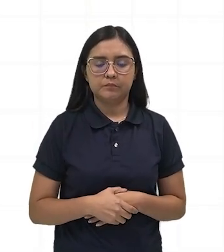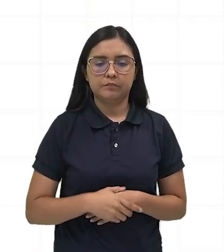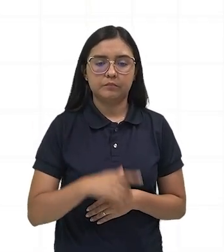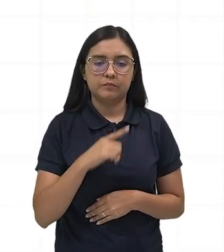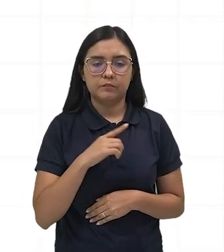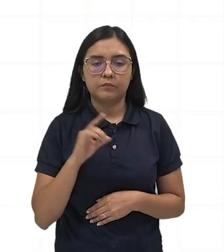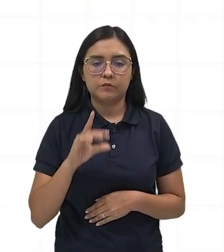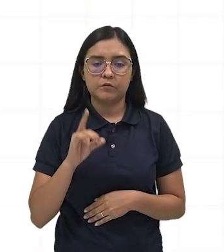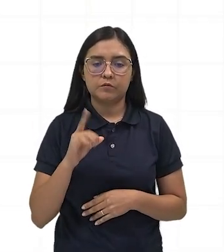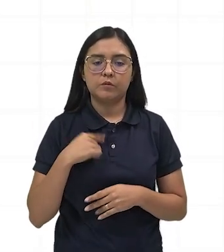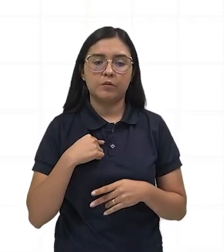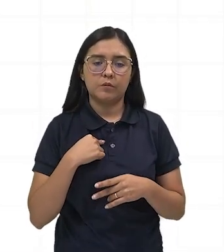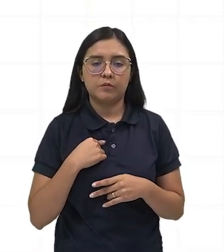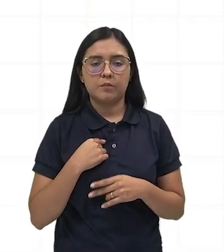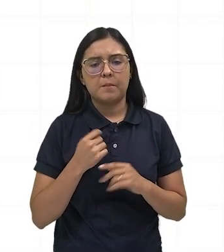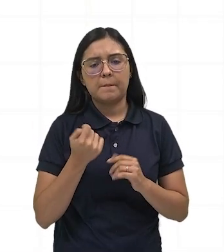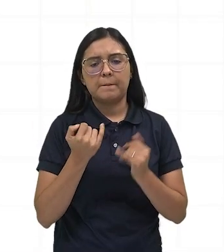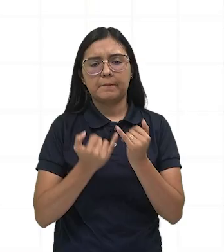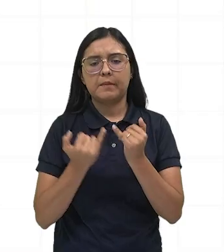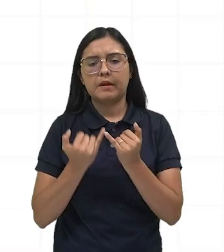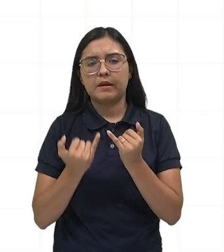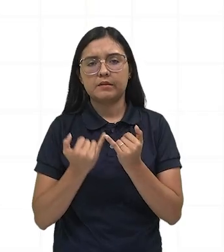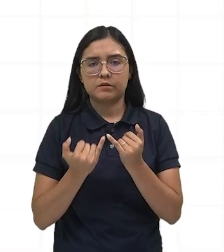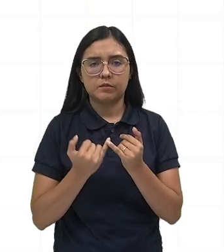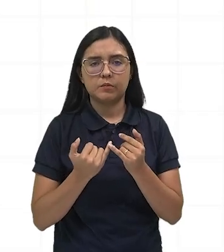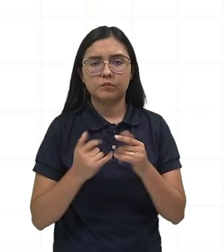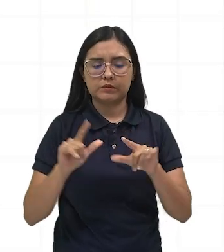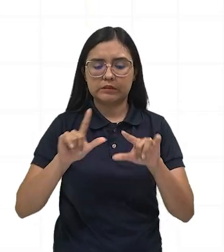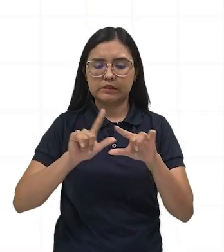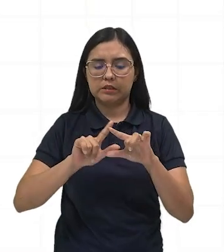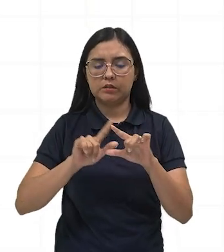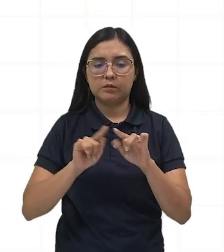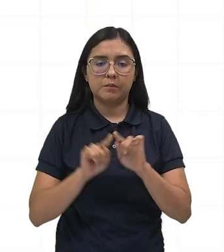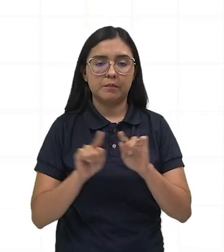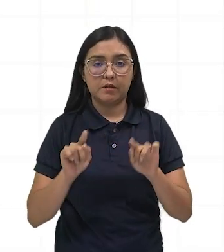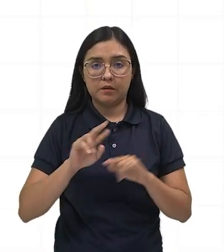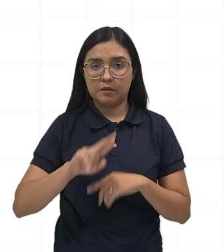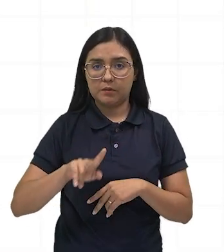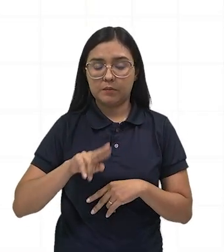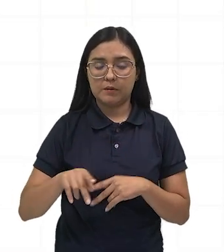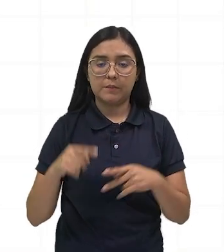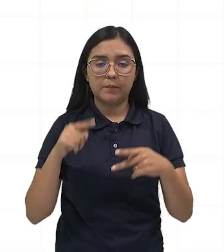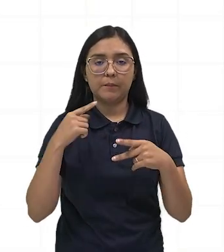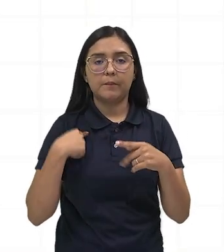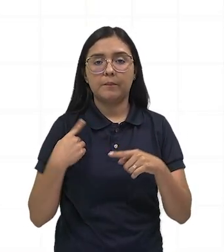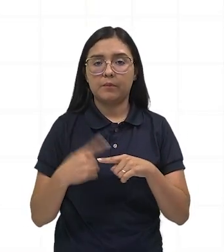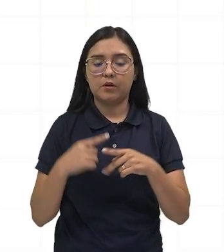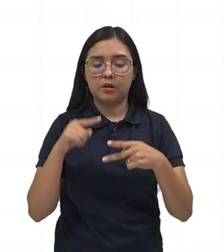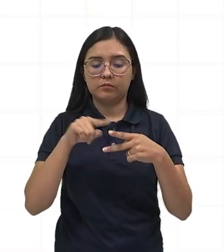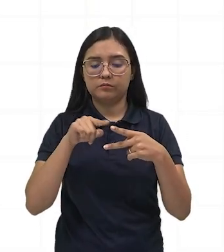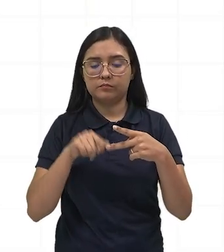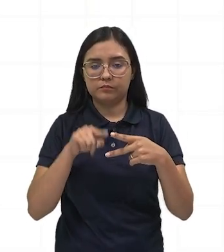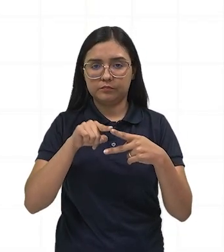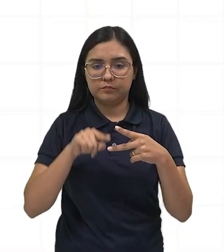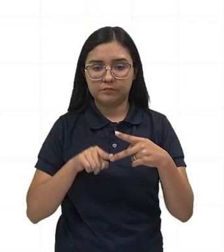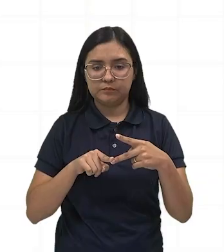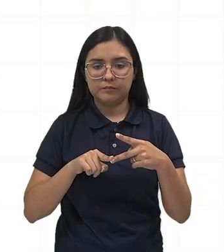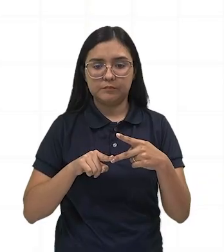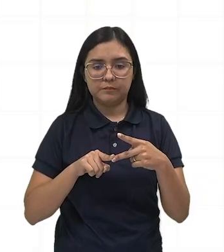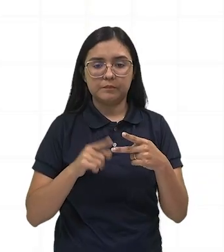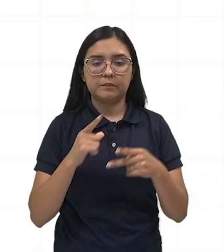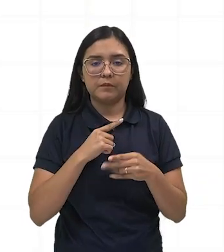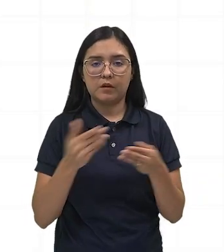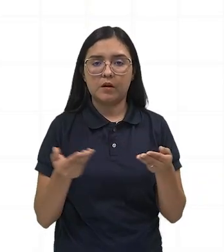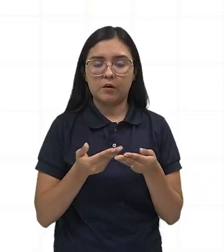esse quase triângulo, porque a gente não está fechando aqui, né? Então, vamos fazer ali o corte, e aí